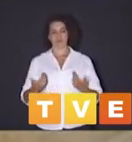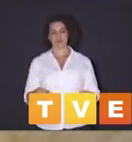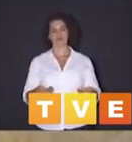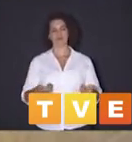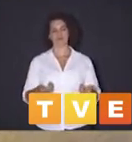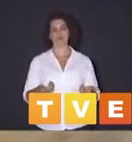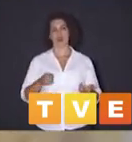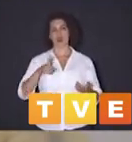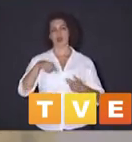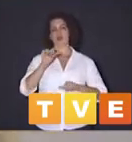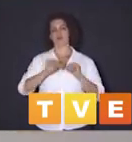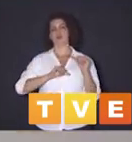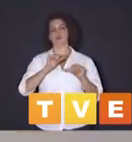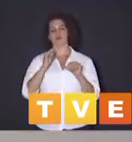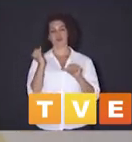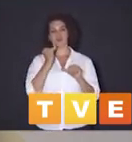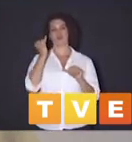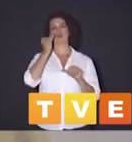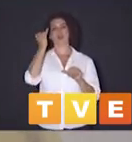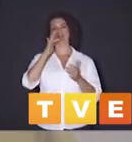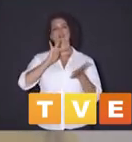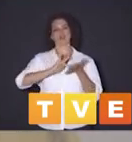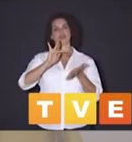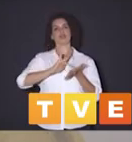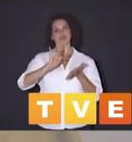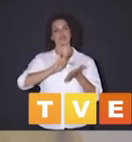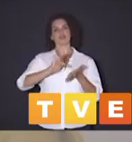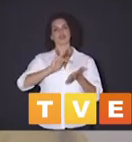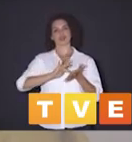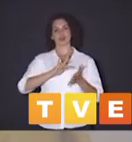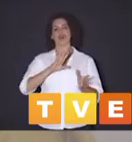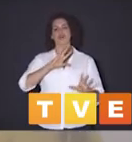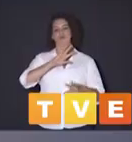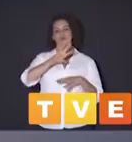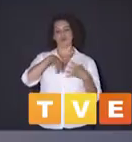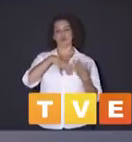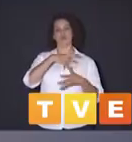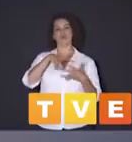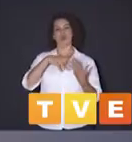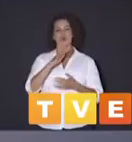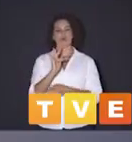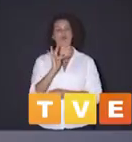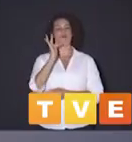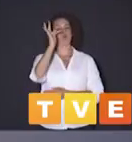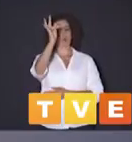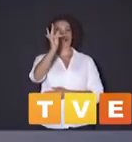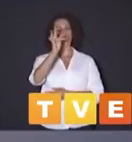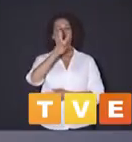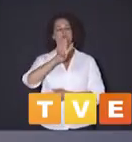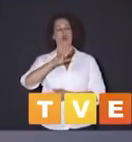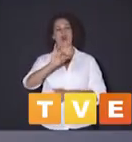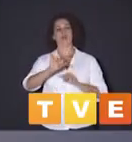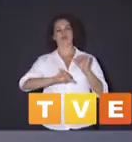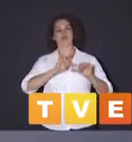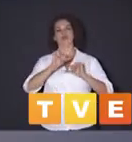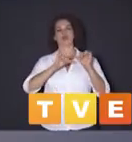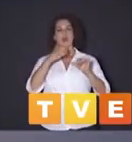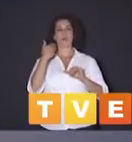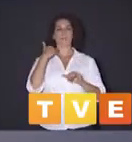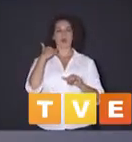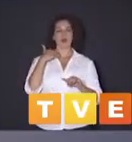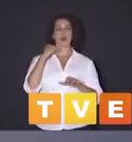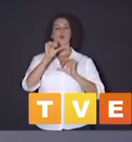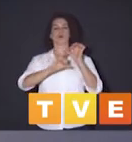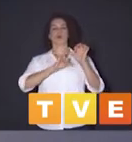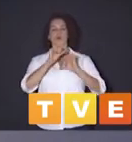mudança importante do digital que vai bagunçar duas instituições sobre importantes são os bancos e os cartórios e